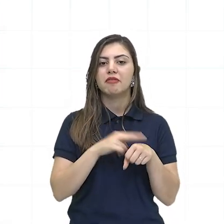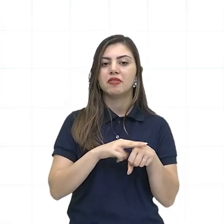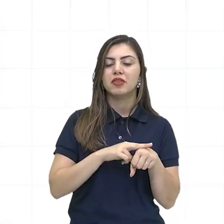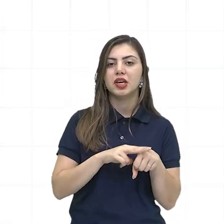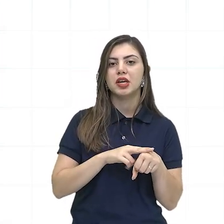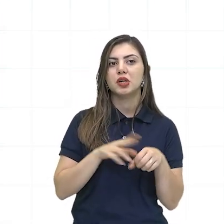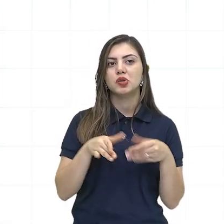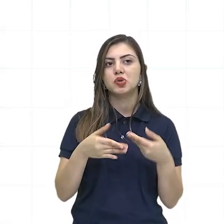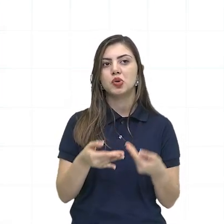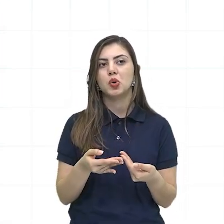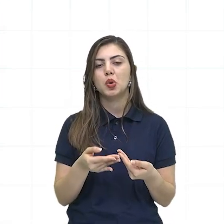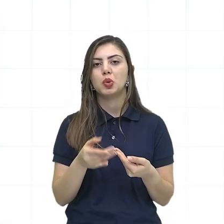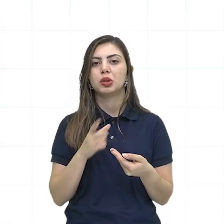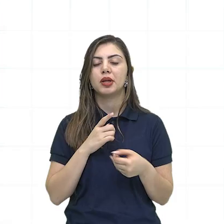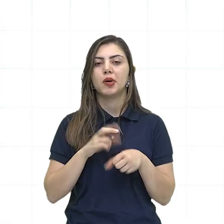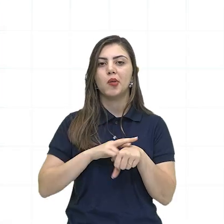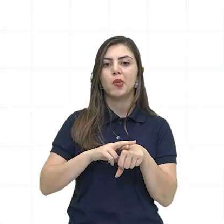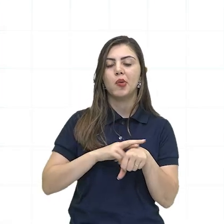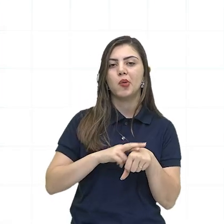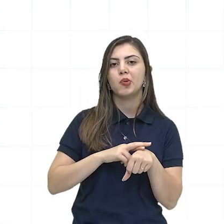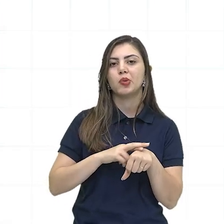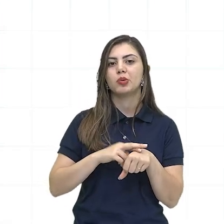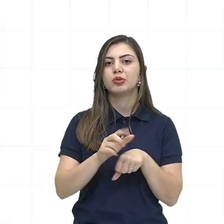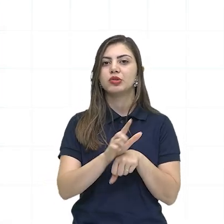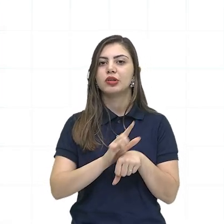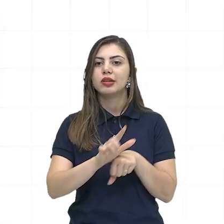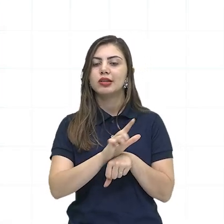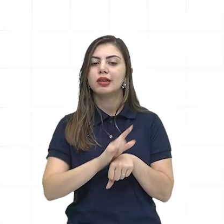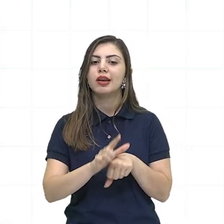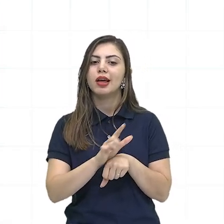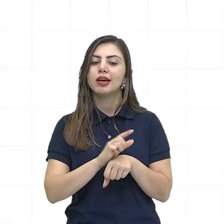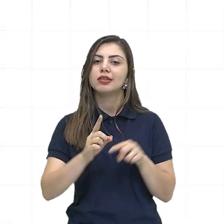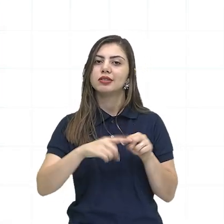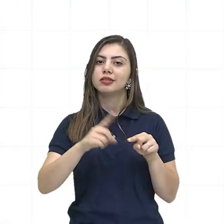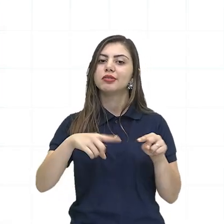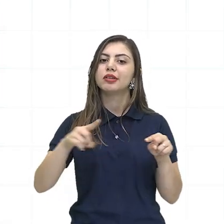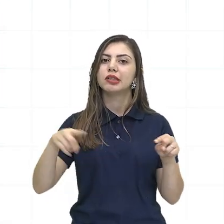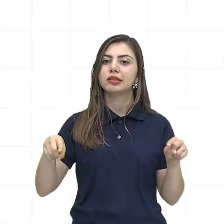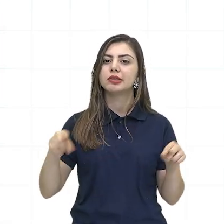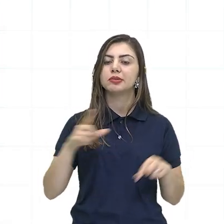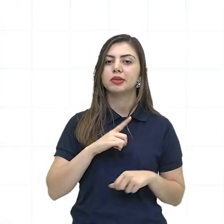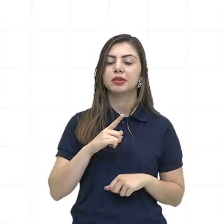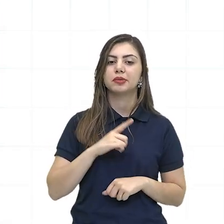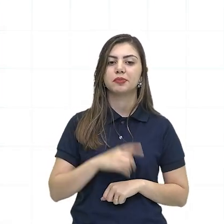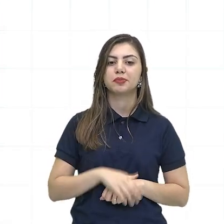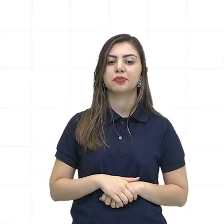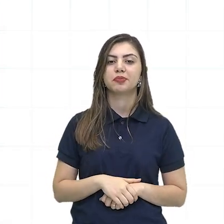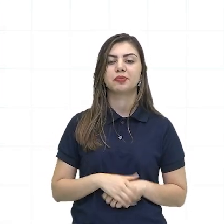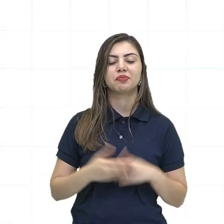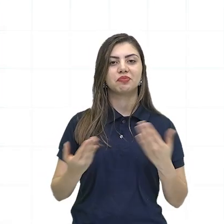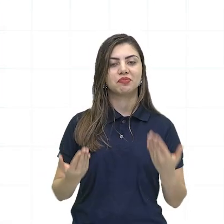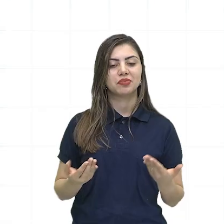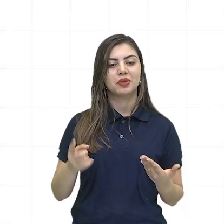uva roxa, né, lilás. Então nós vamos ter tonalidades diferentes, tá bom? Essas aí